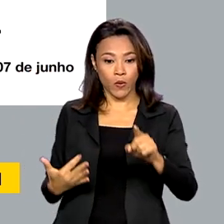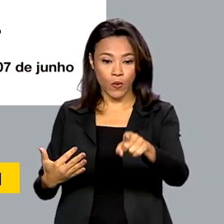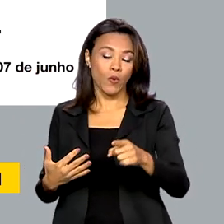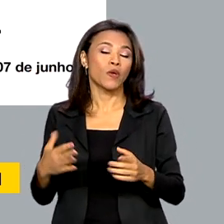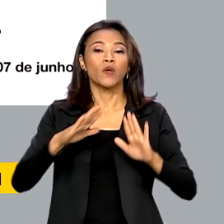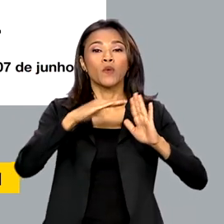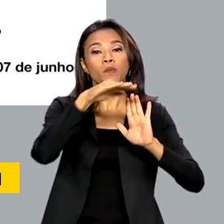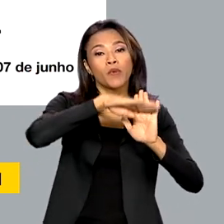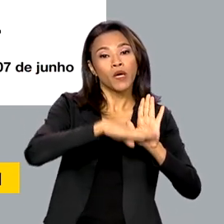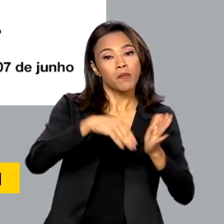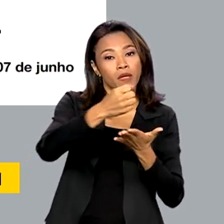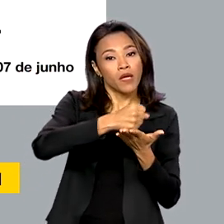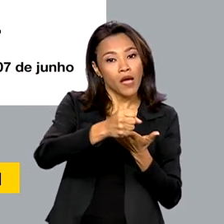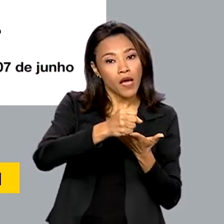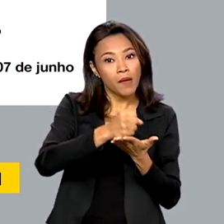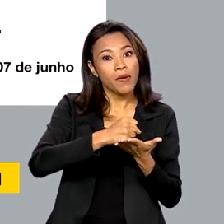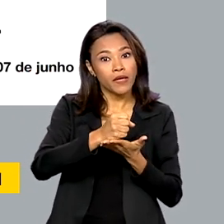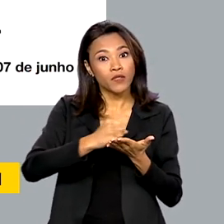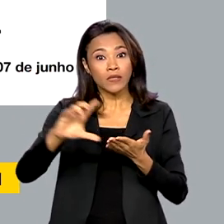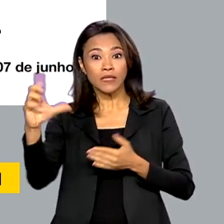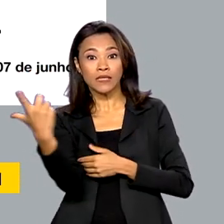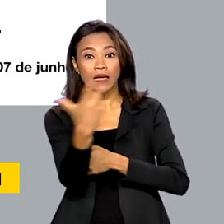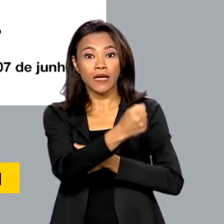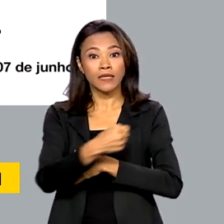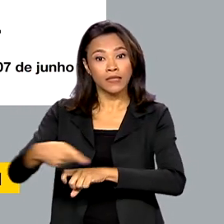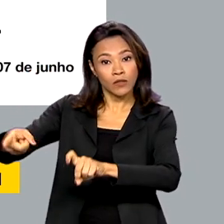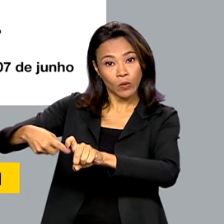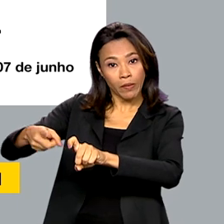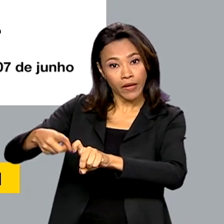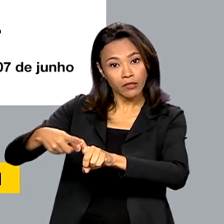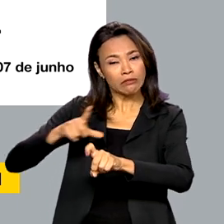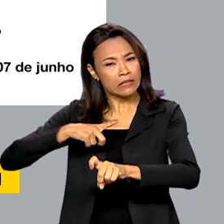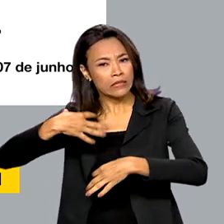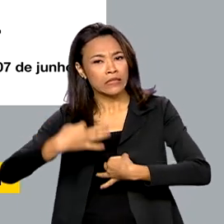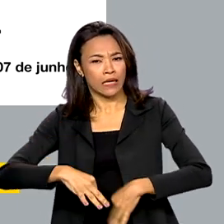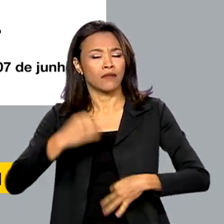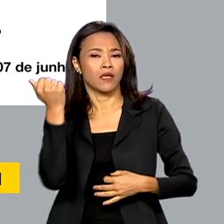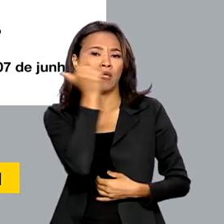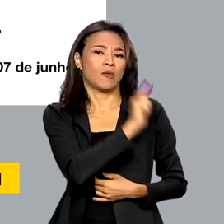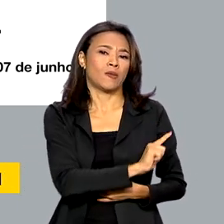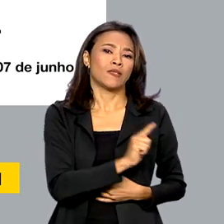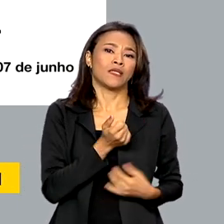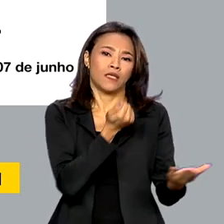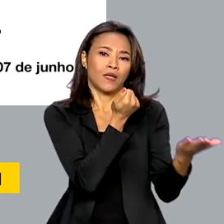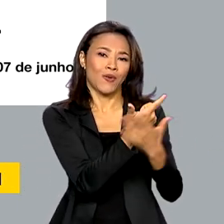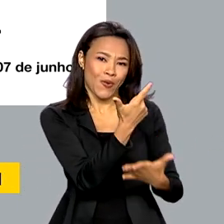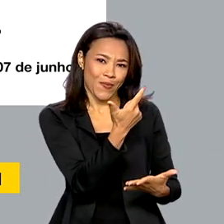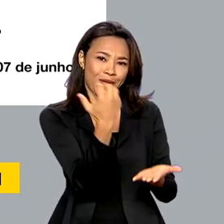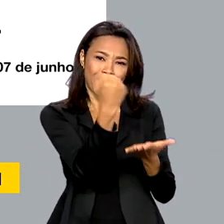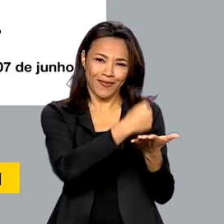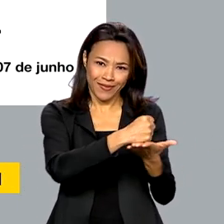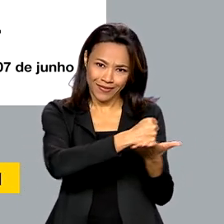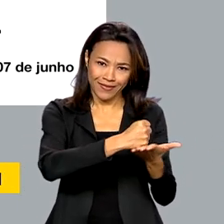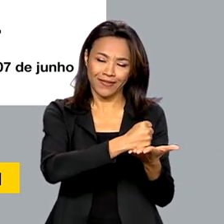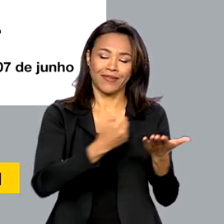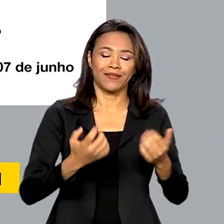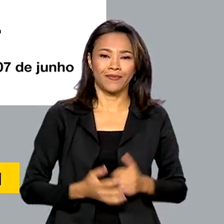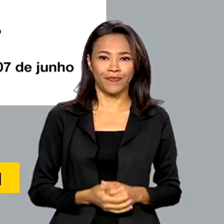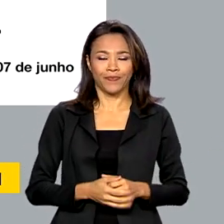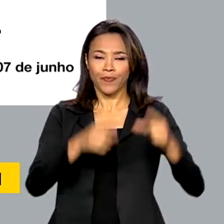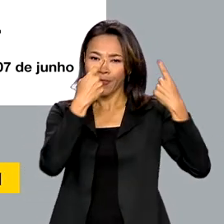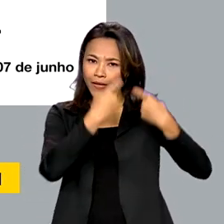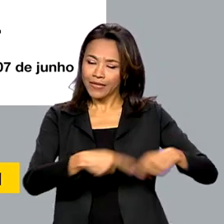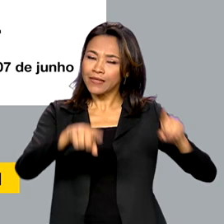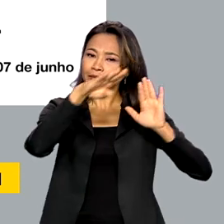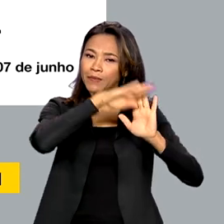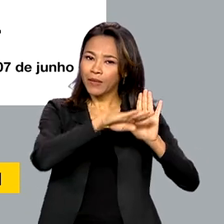as pessoas saíssem das consultas médicas com a certeza de que conseguiriam comprar o remédio. O lançamento do